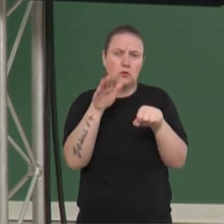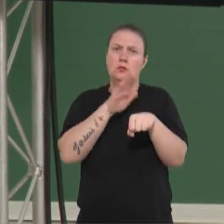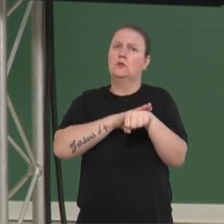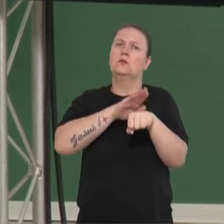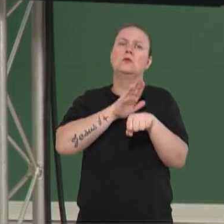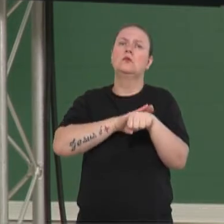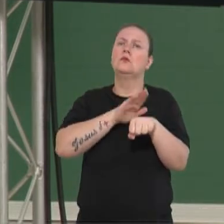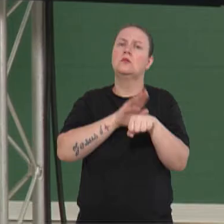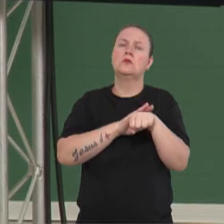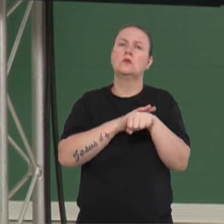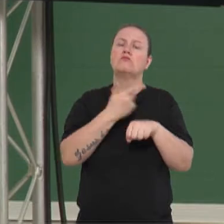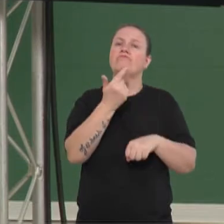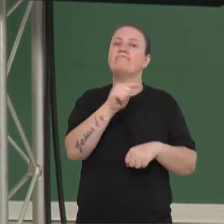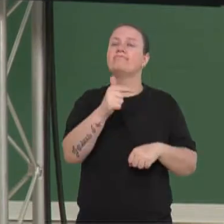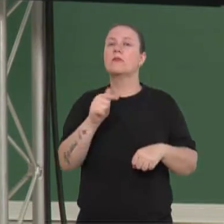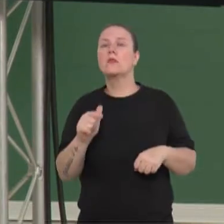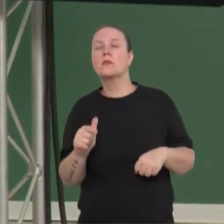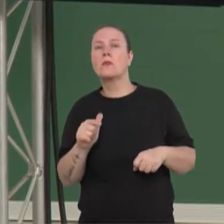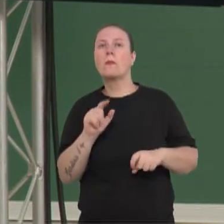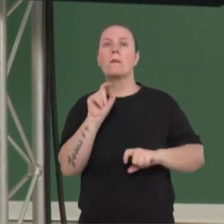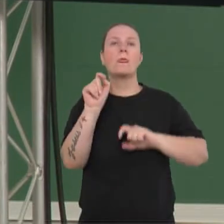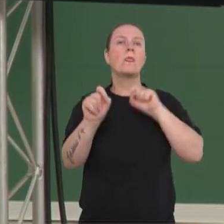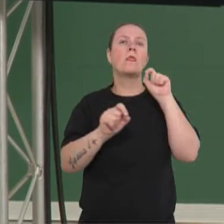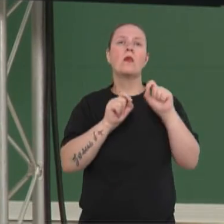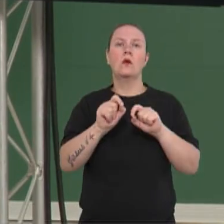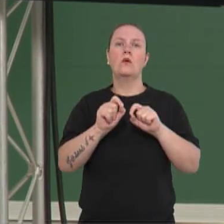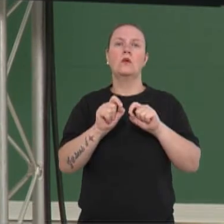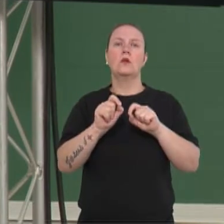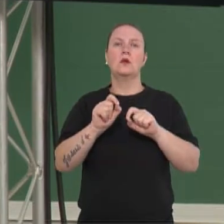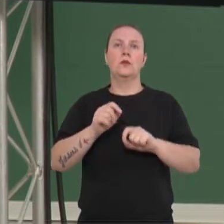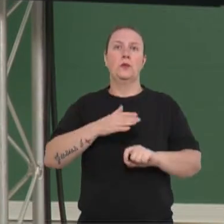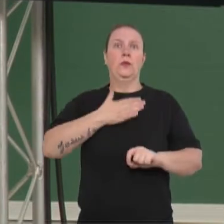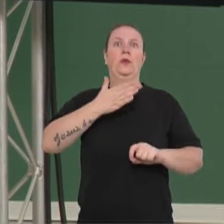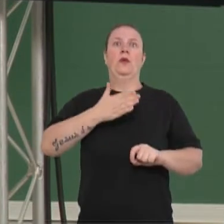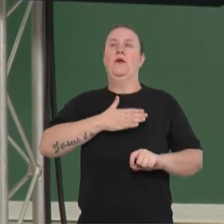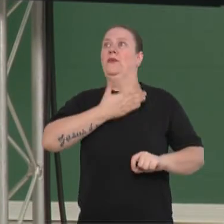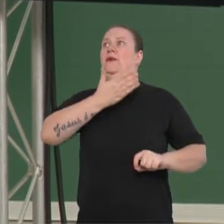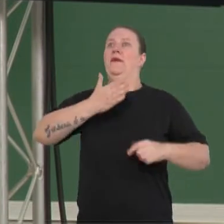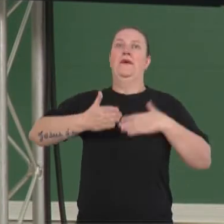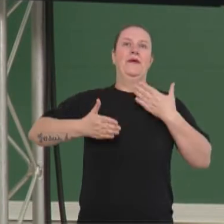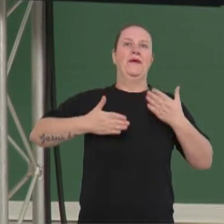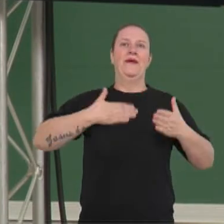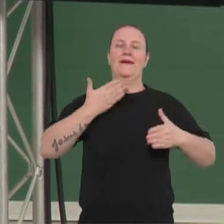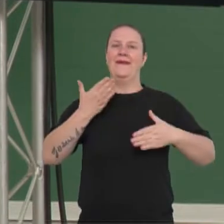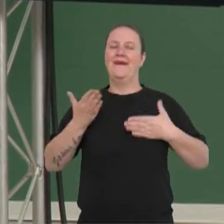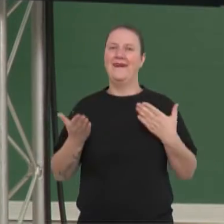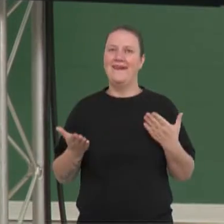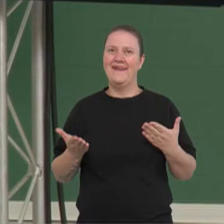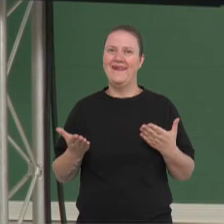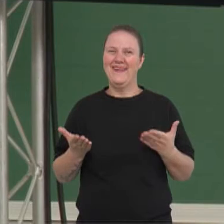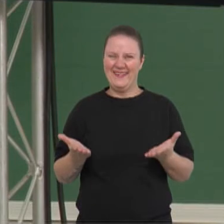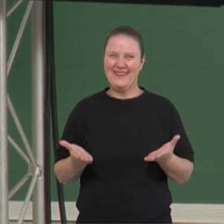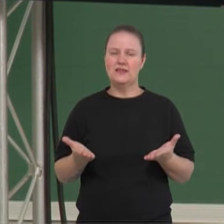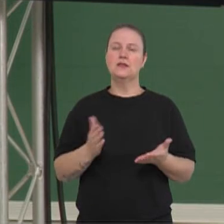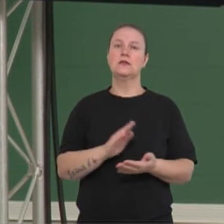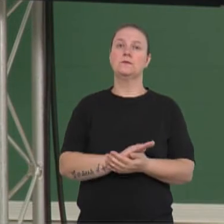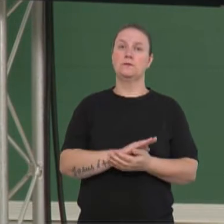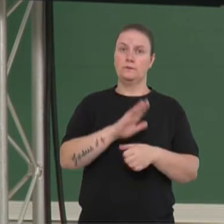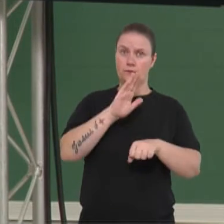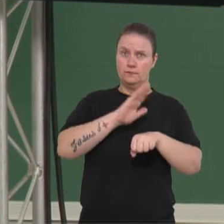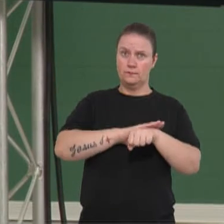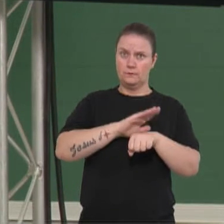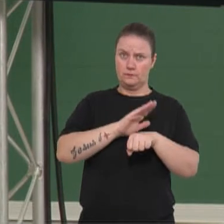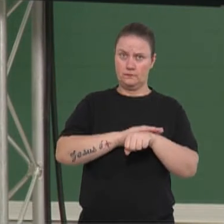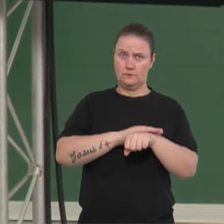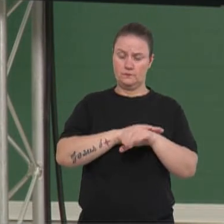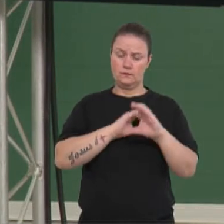ali que não havia algo, houve a hesitação dele. Então, nesse momento, fica